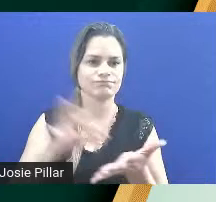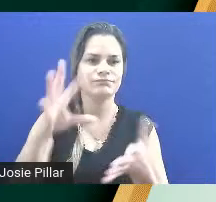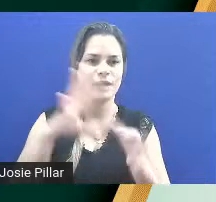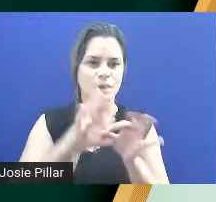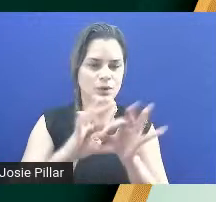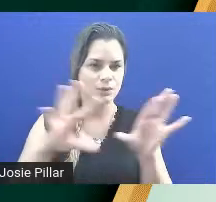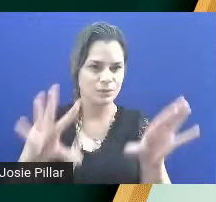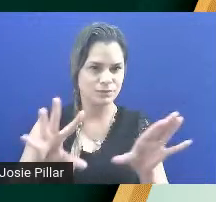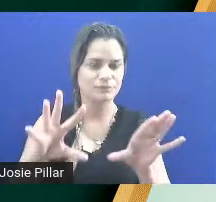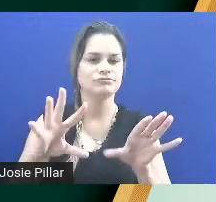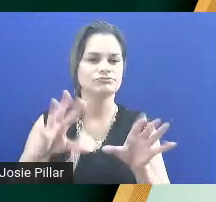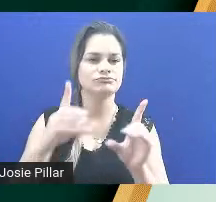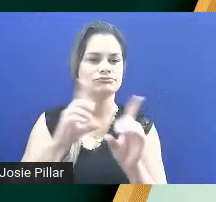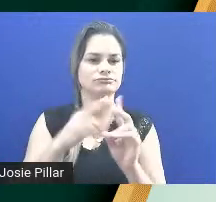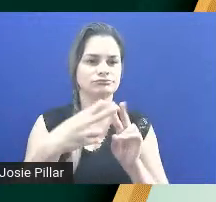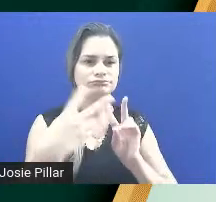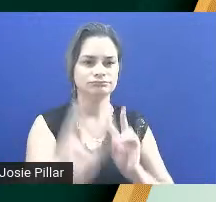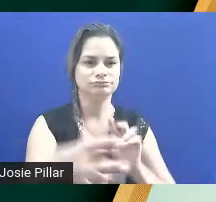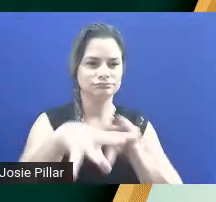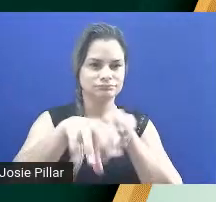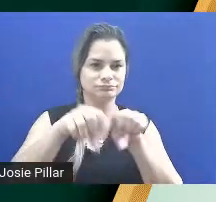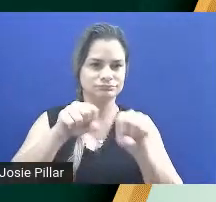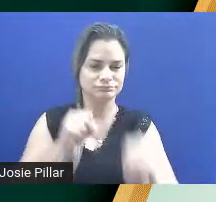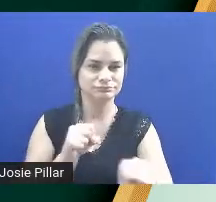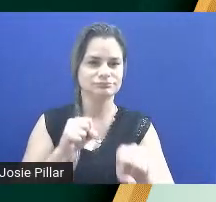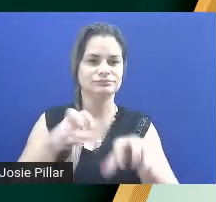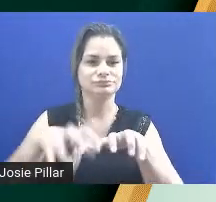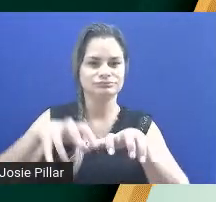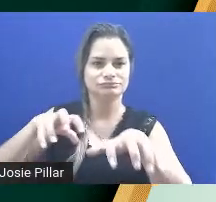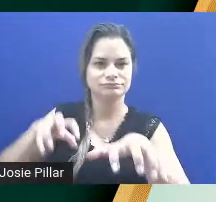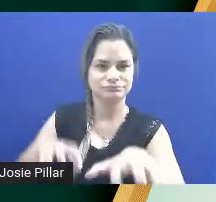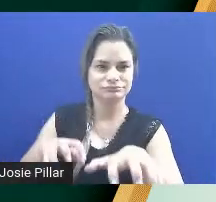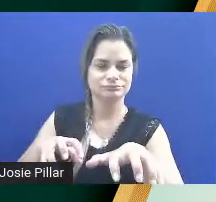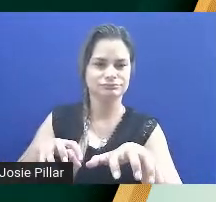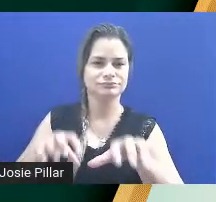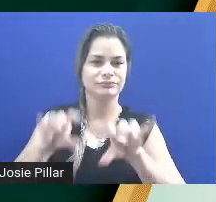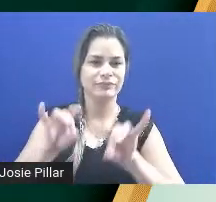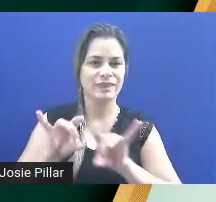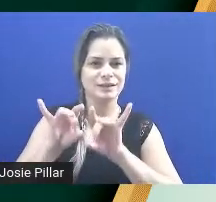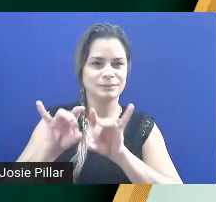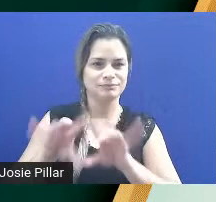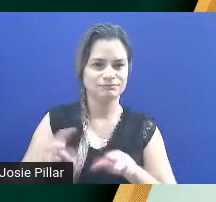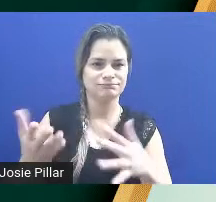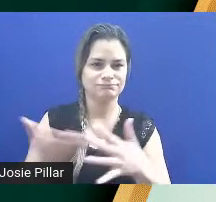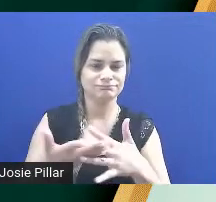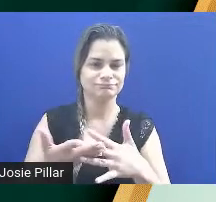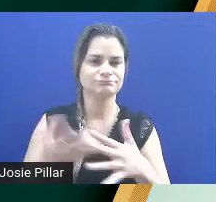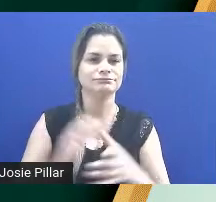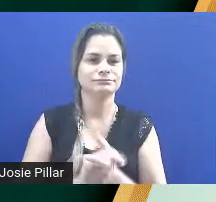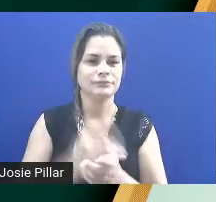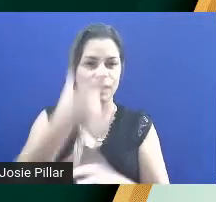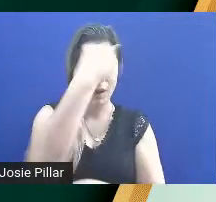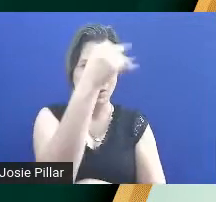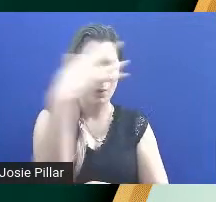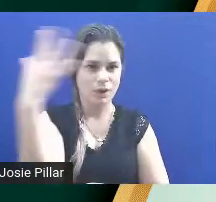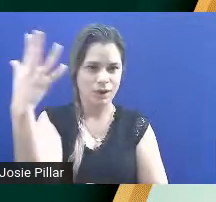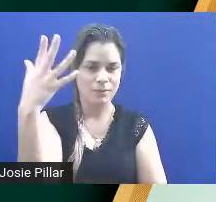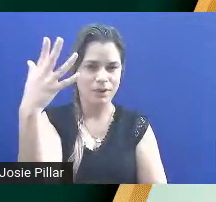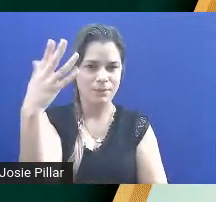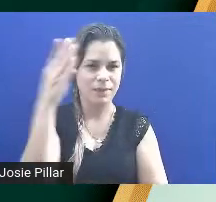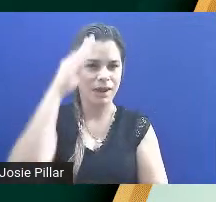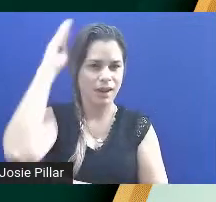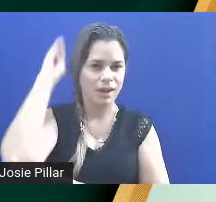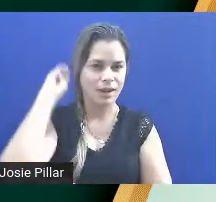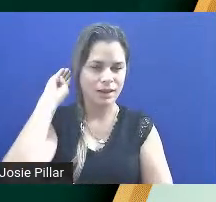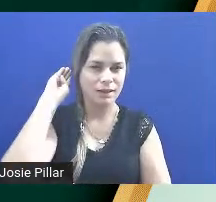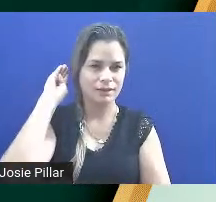enquanto durar o período de suspensão das atividades acadêmicas presenciais na Unipampa, em decorrência das